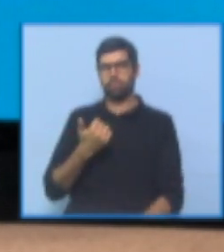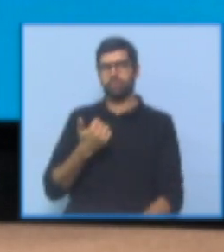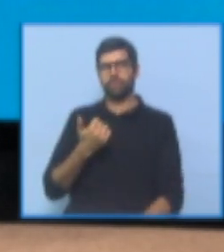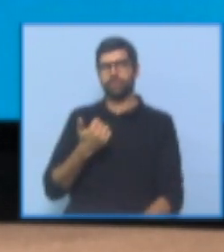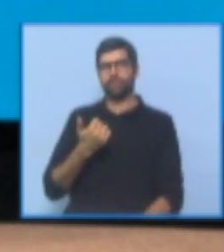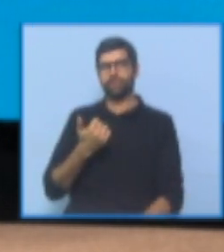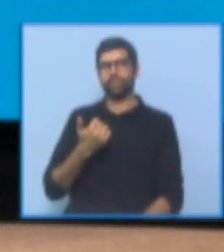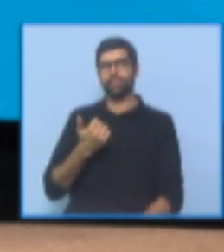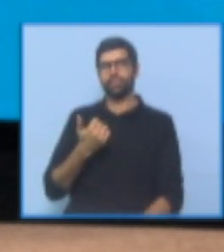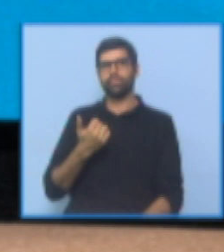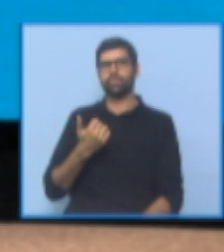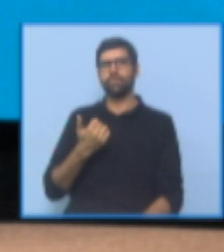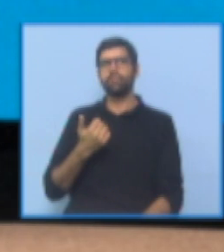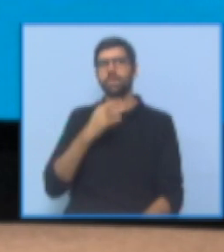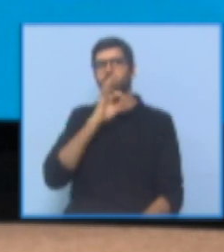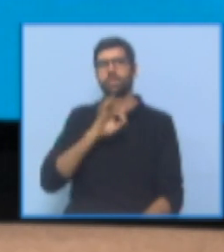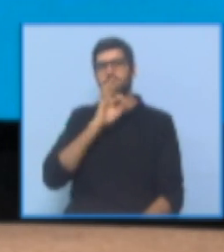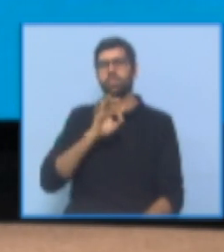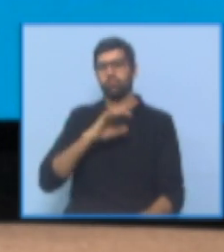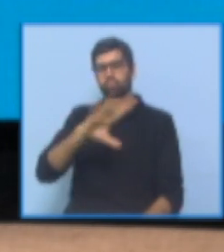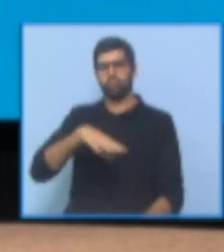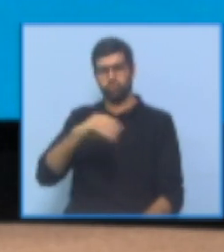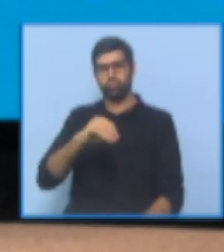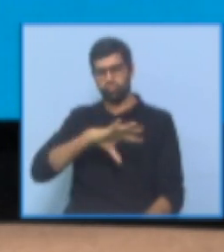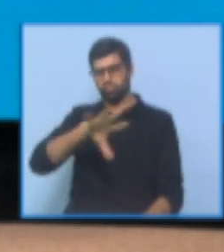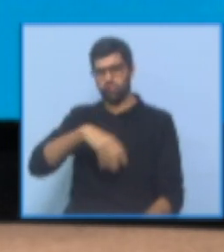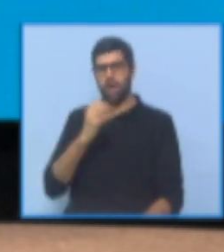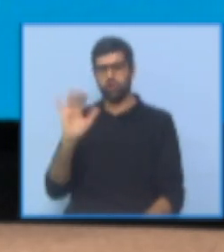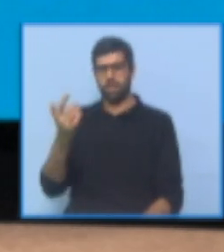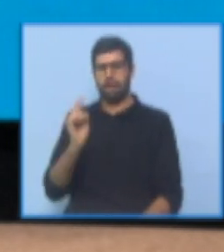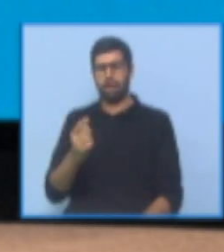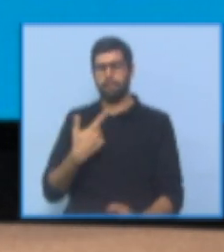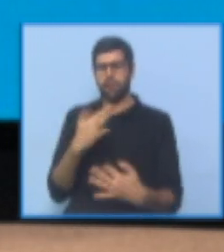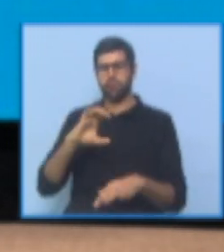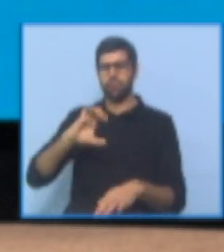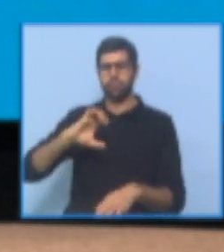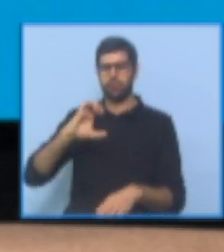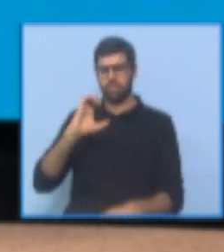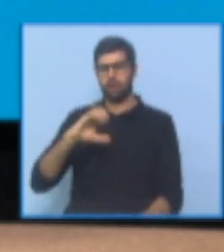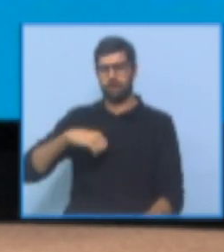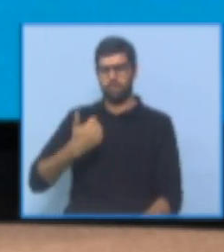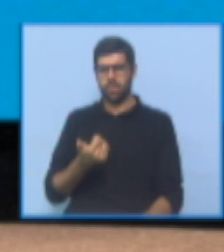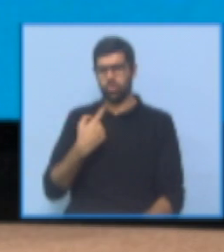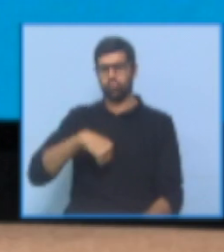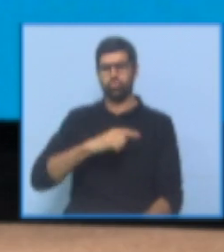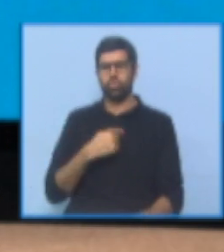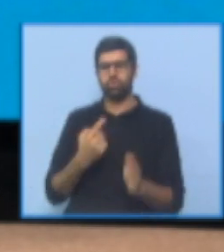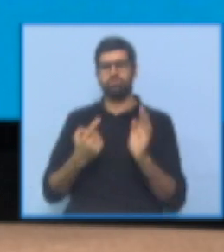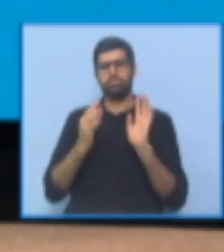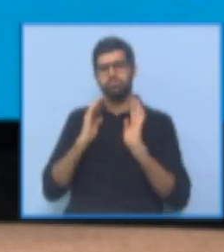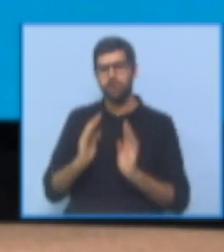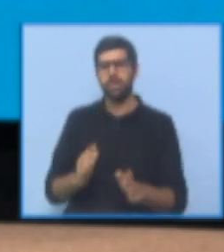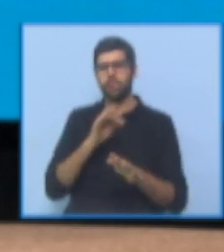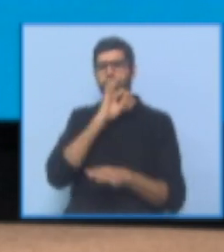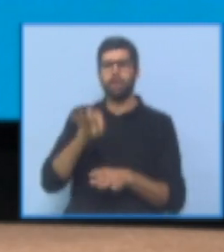a família, aliás, a nível do mundo, mundial, mas em Cabo Verde nós precisamos muito fortemente de apostar na